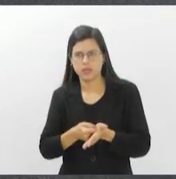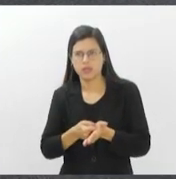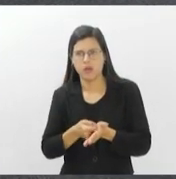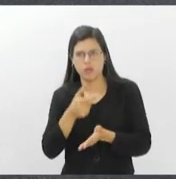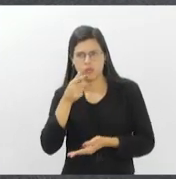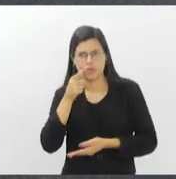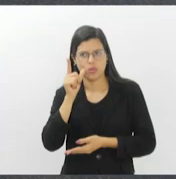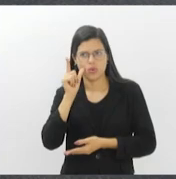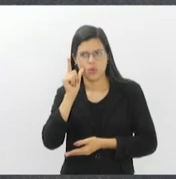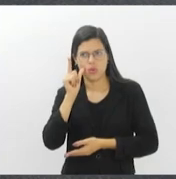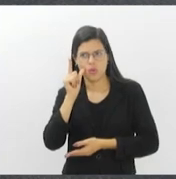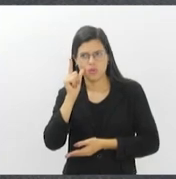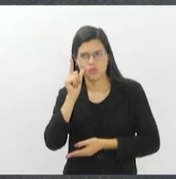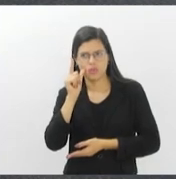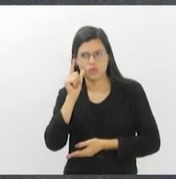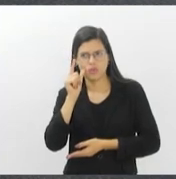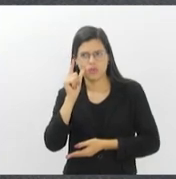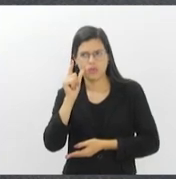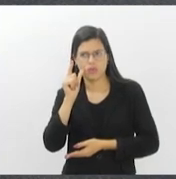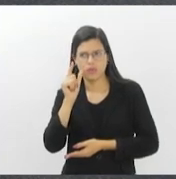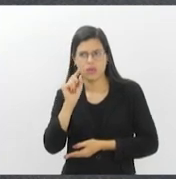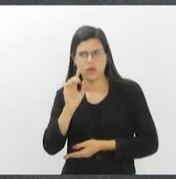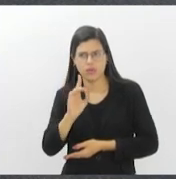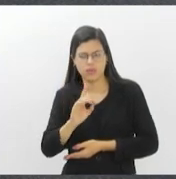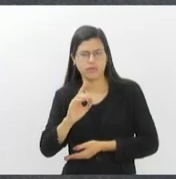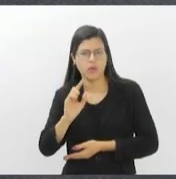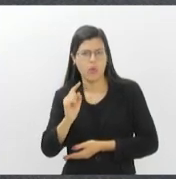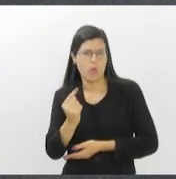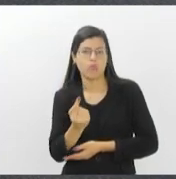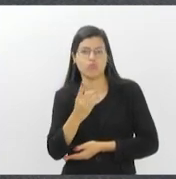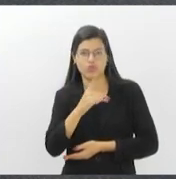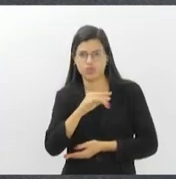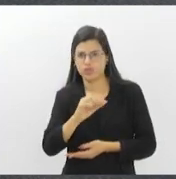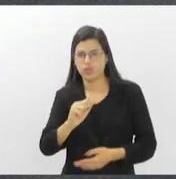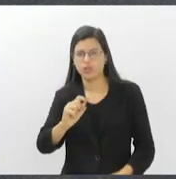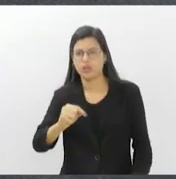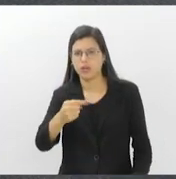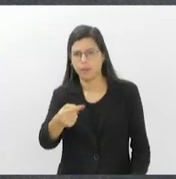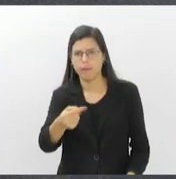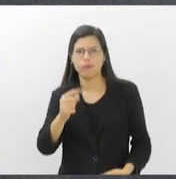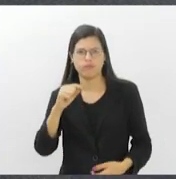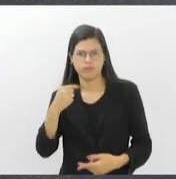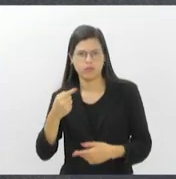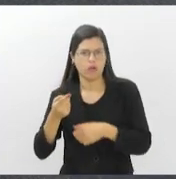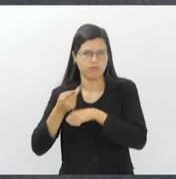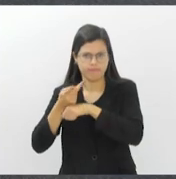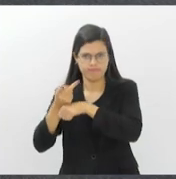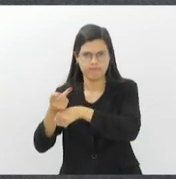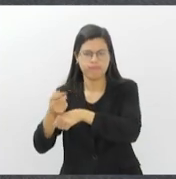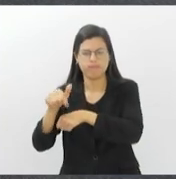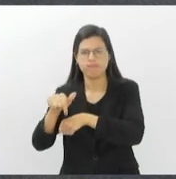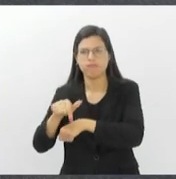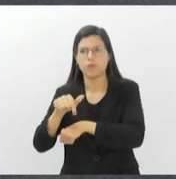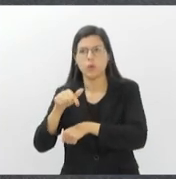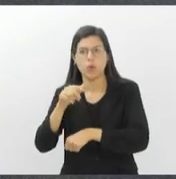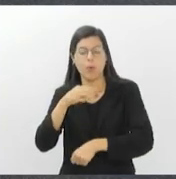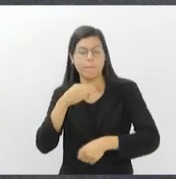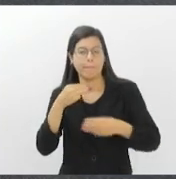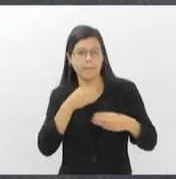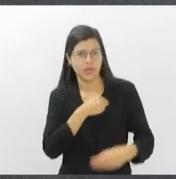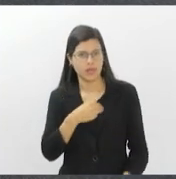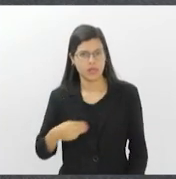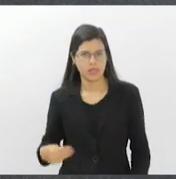ontem, portanto, um dia depois que nós lá estivemos no STJ, e o ministro Benedito entendeu que a